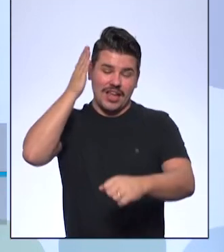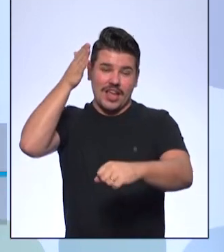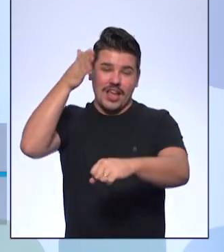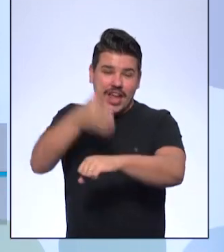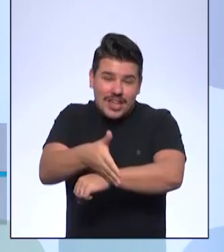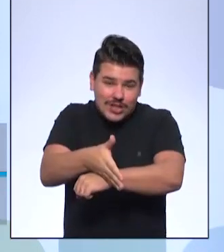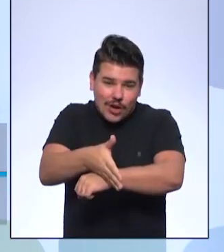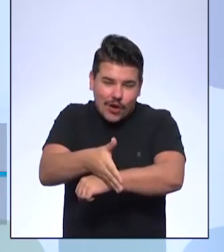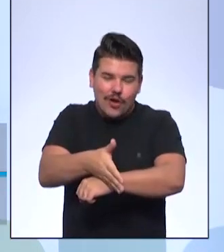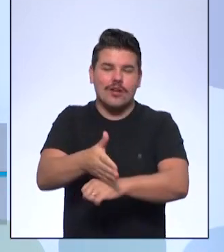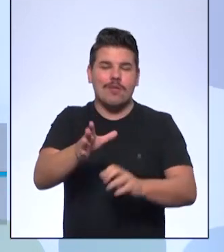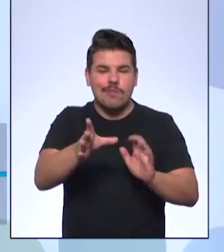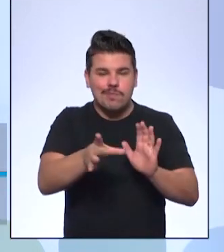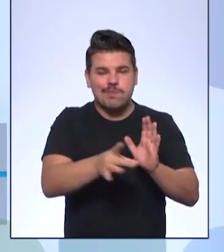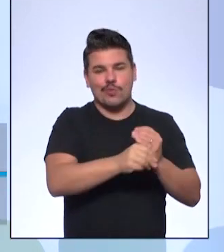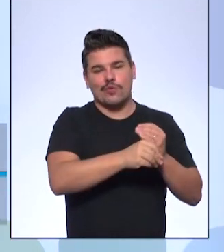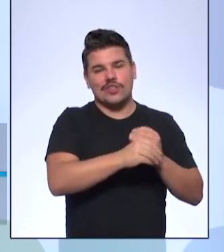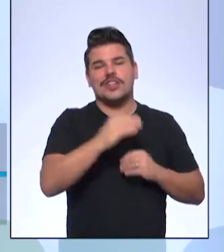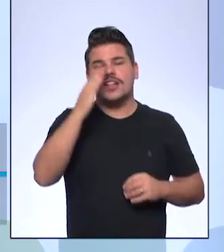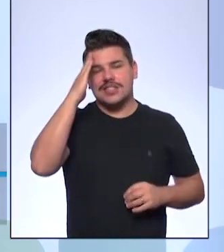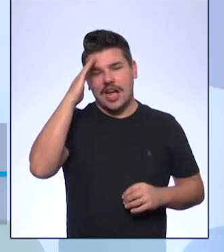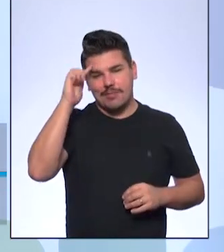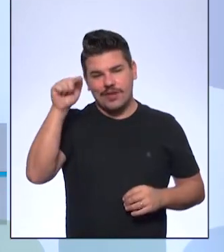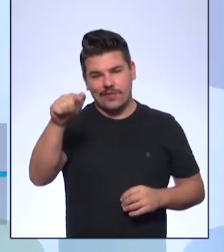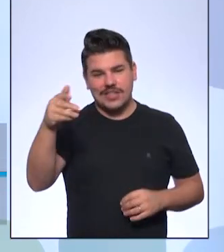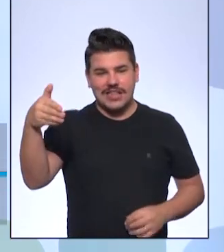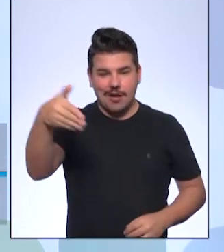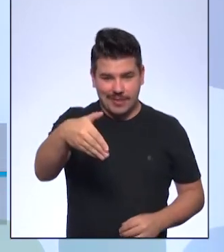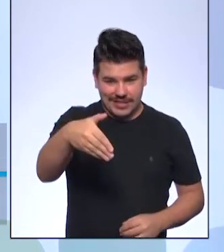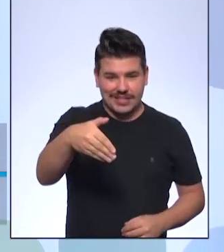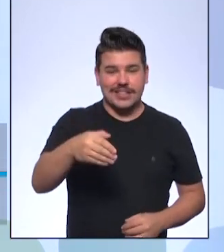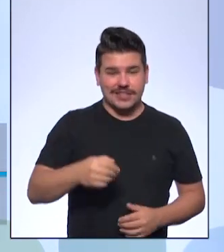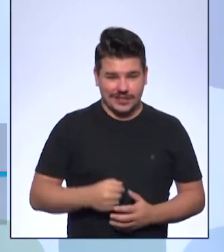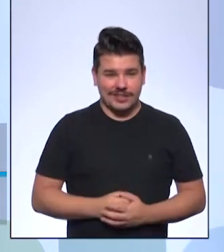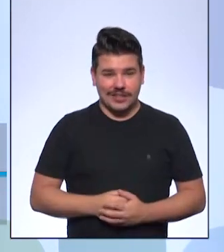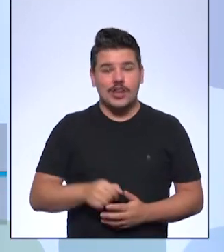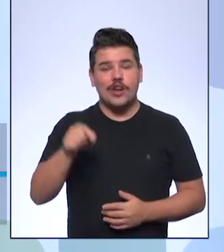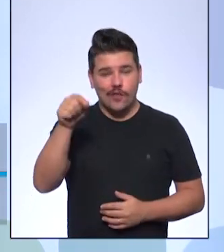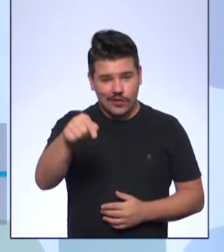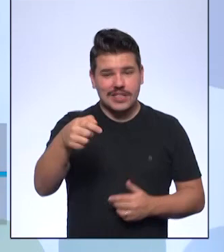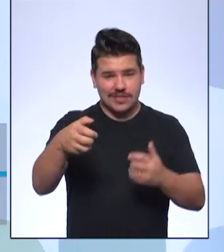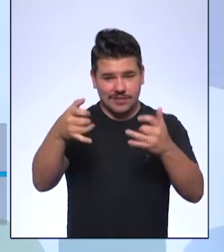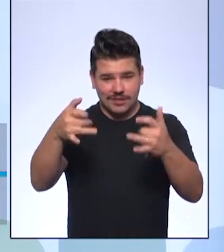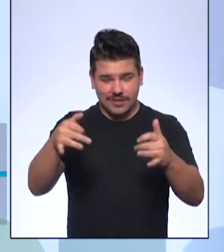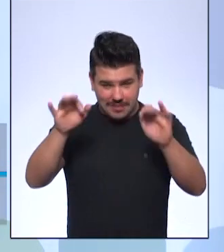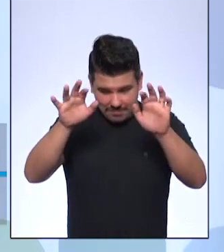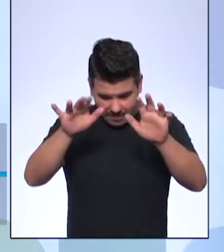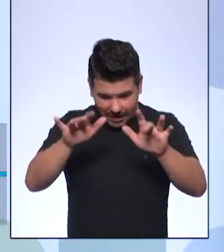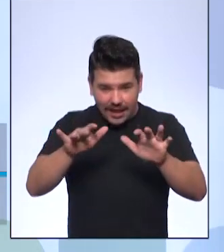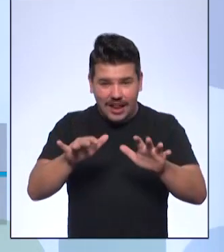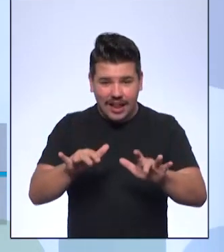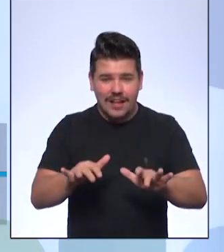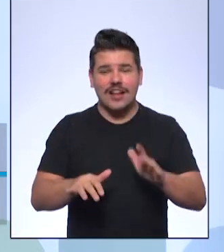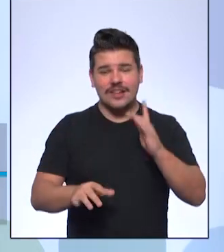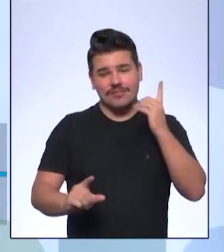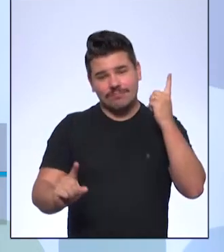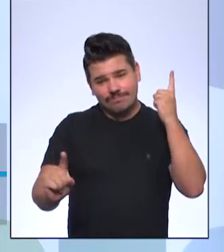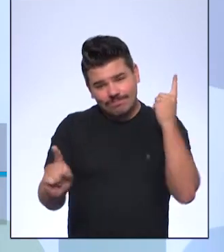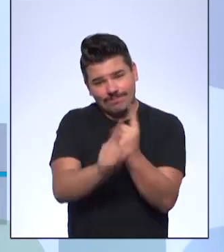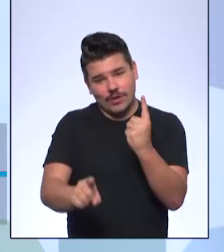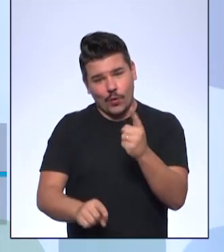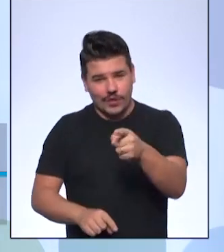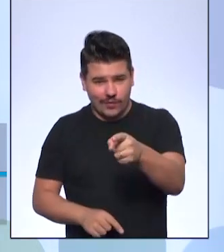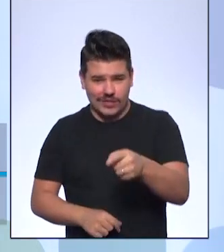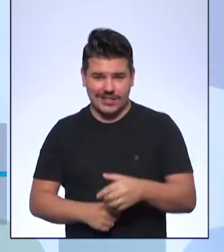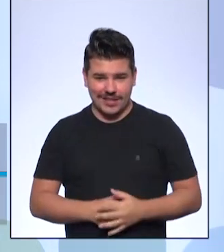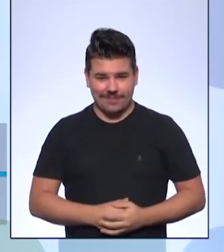sua presença. E essa presença, você já está nos dizendo o que você está fazendo. Então, por